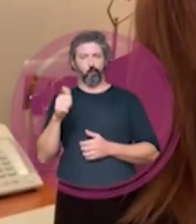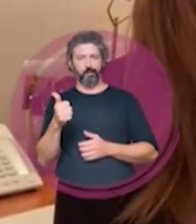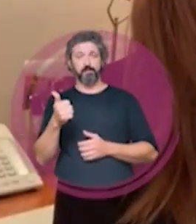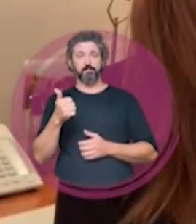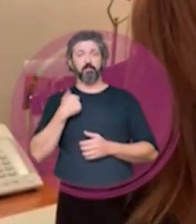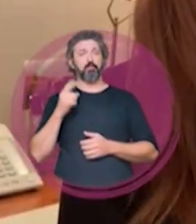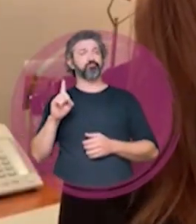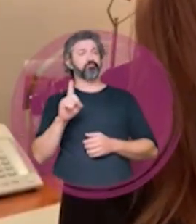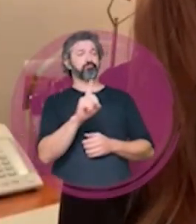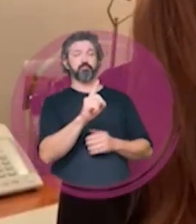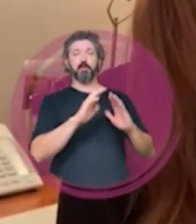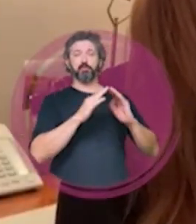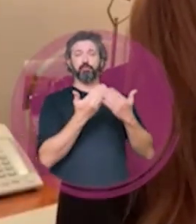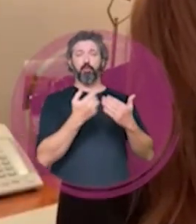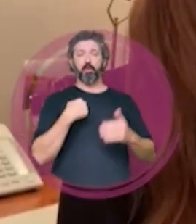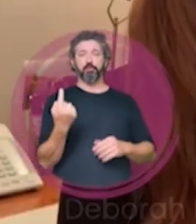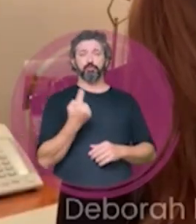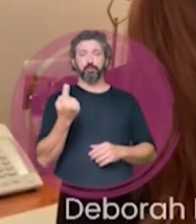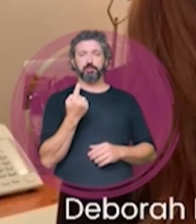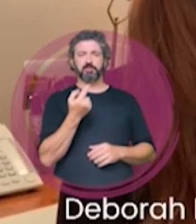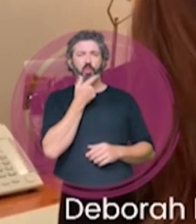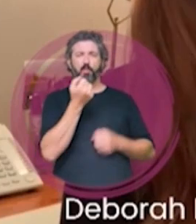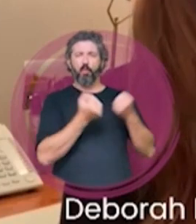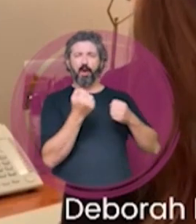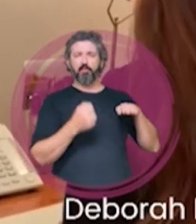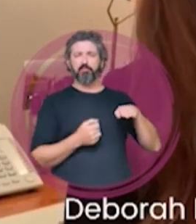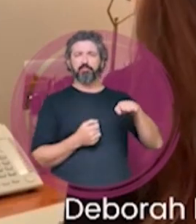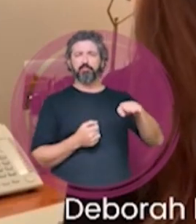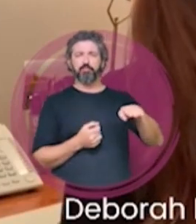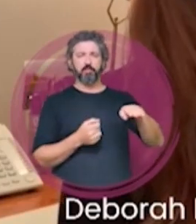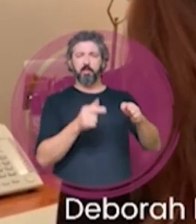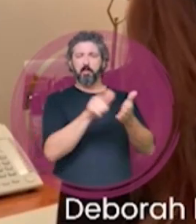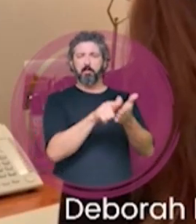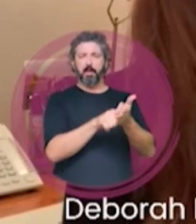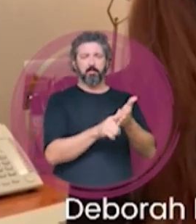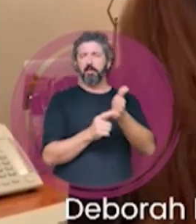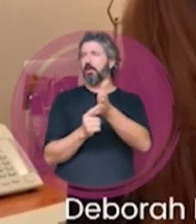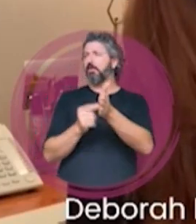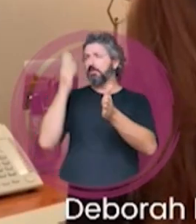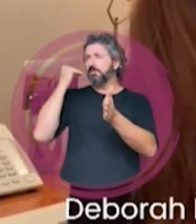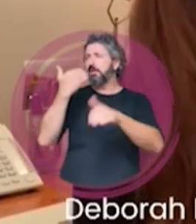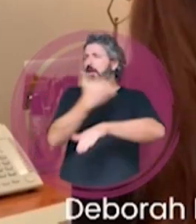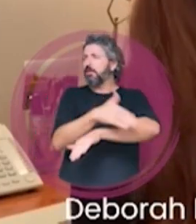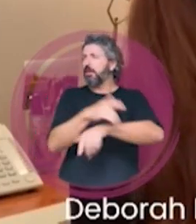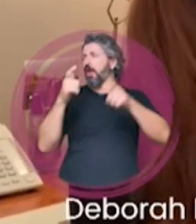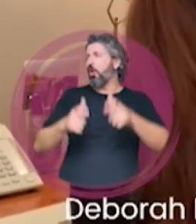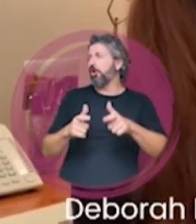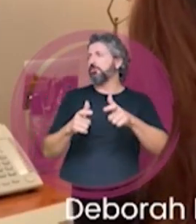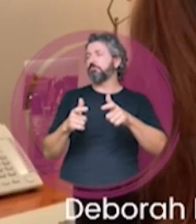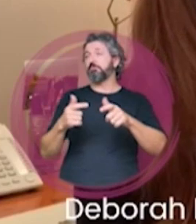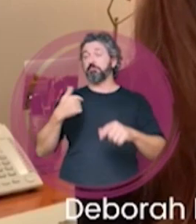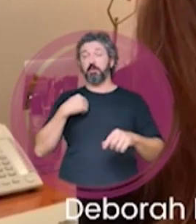Eu tinha 11 anos. Eu estava indo para a escola sozinha. Um cara de carro com um papel na mão parou e me perguntou: "Vem cá, você sabe onde é que